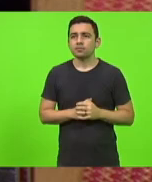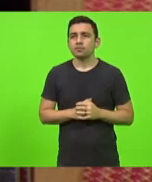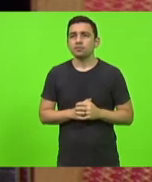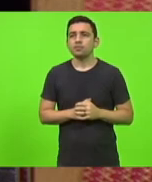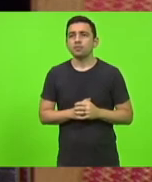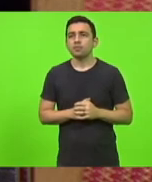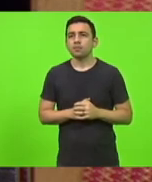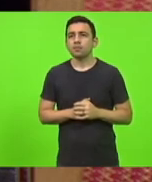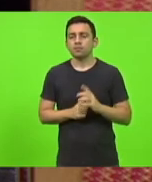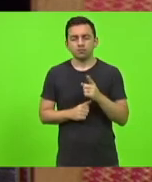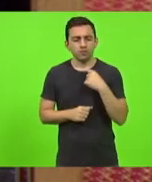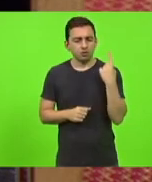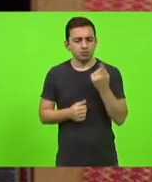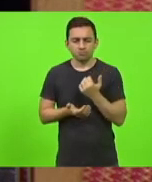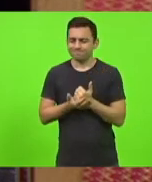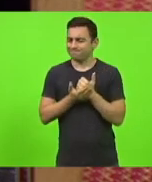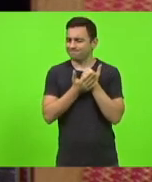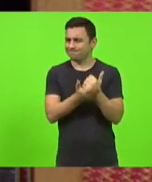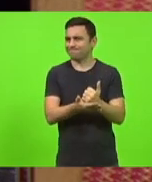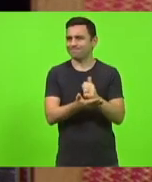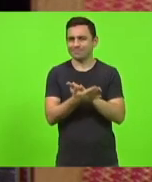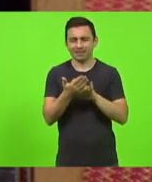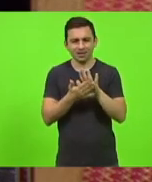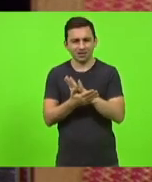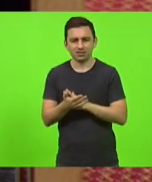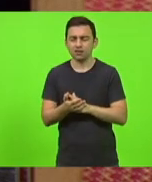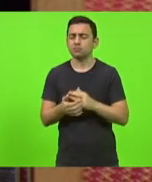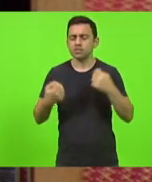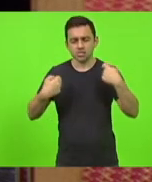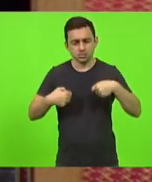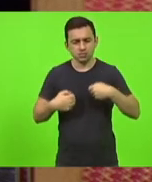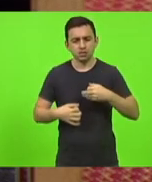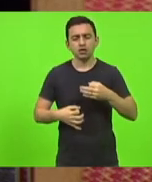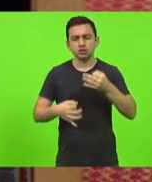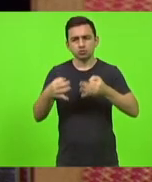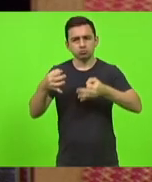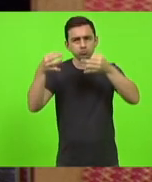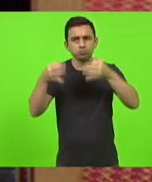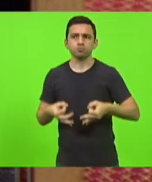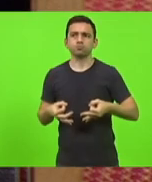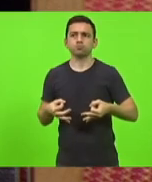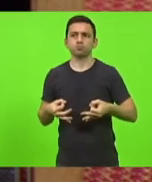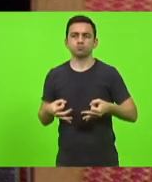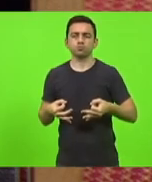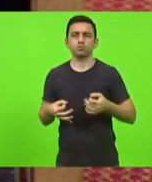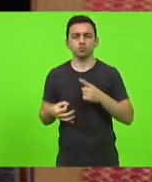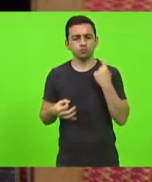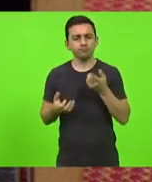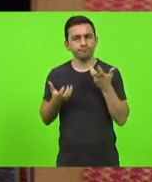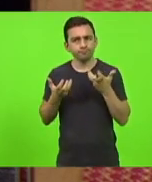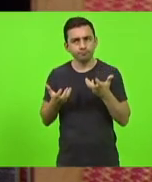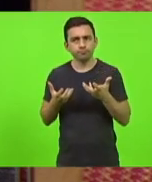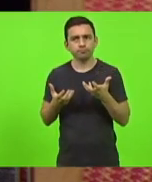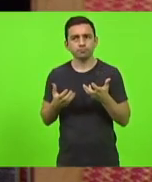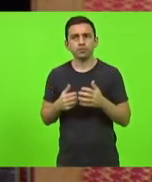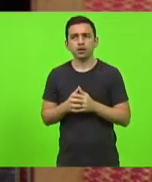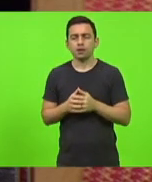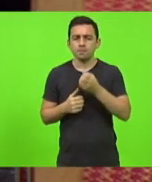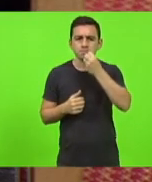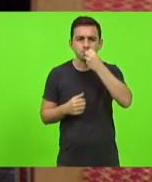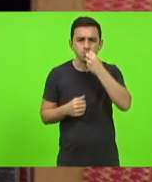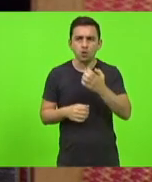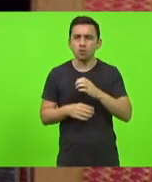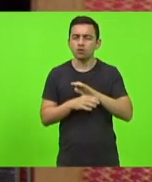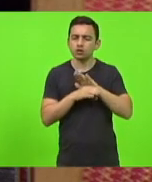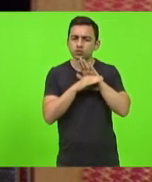vamos apoiar, homologar a injustiça nessa casa. Nós queremos, sim, o bem dos